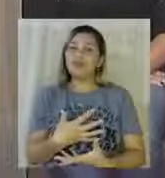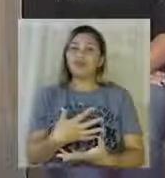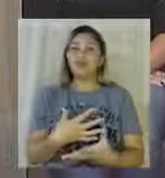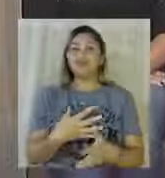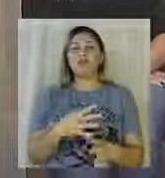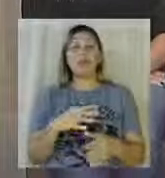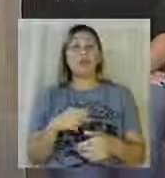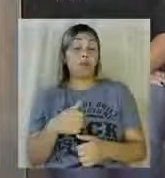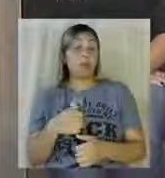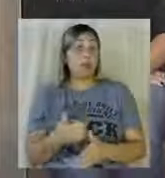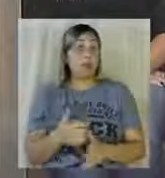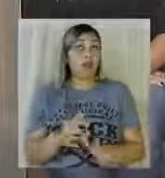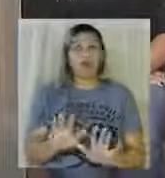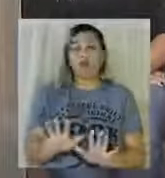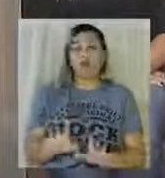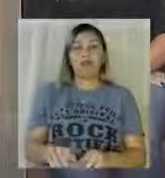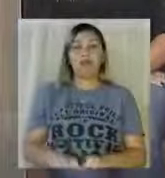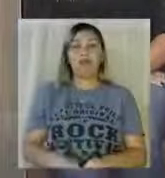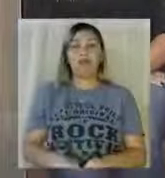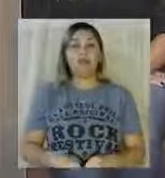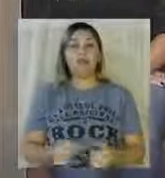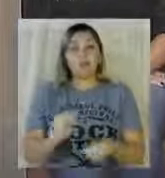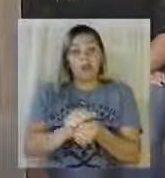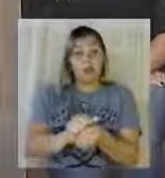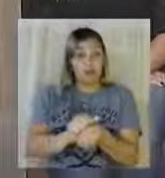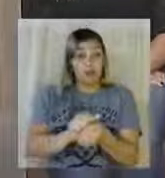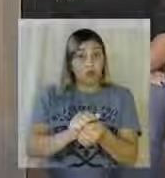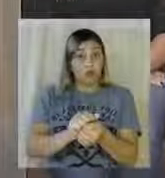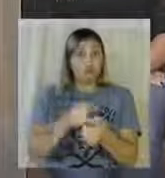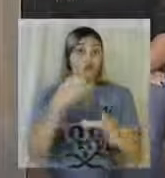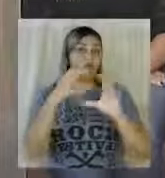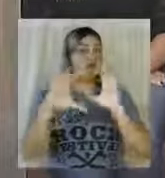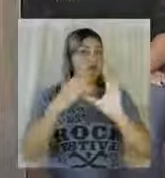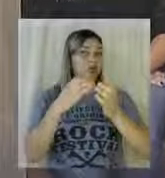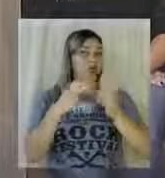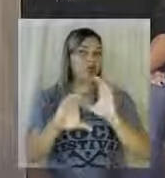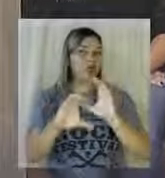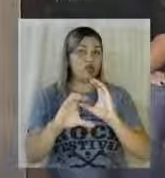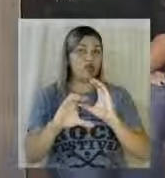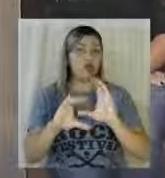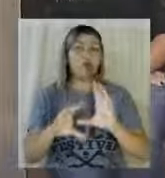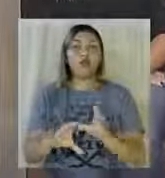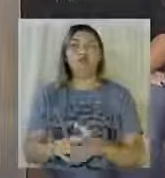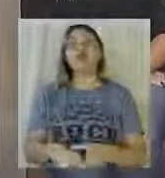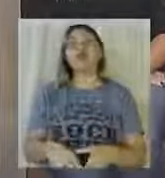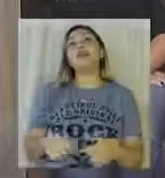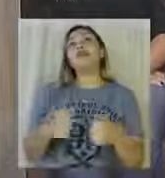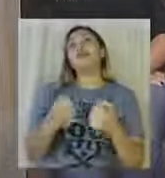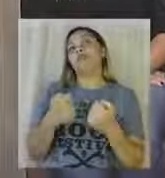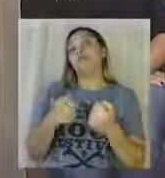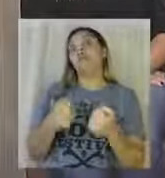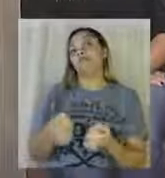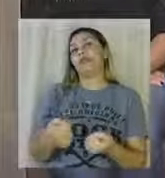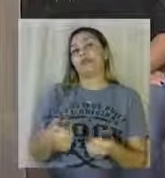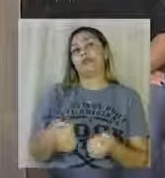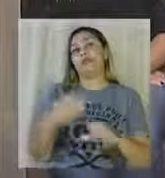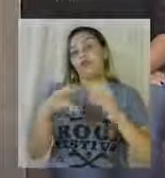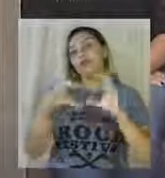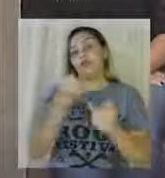vontade para estar junto na comunicação, que isso precisa muito.